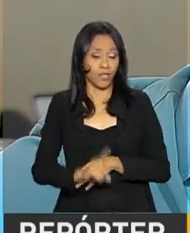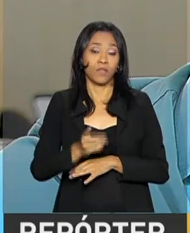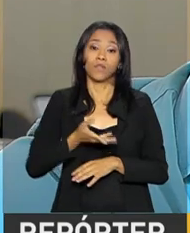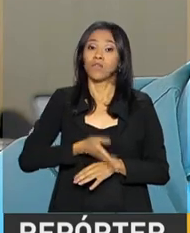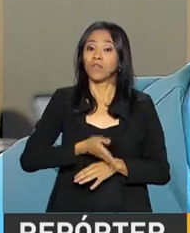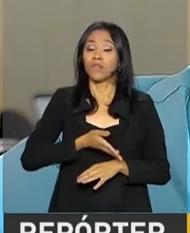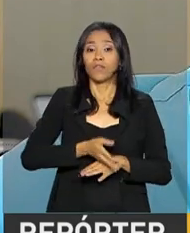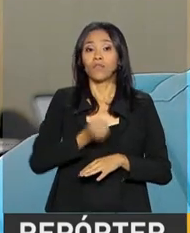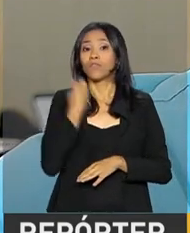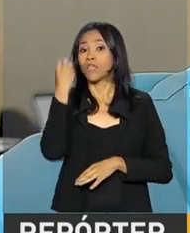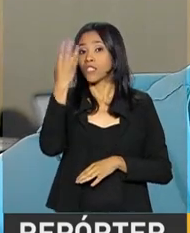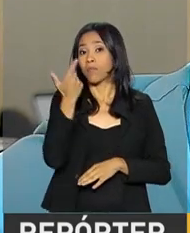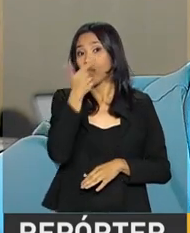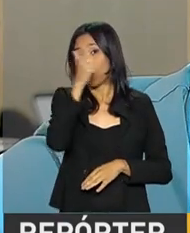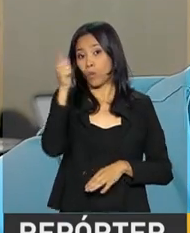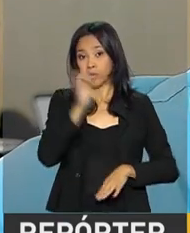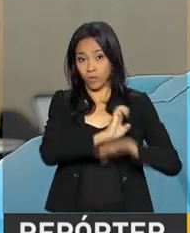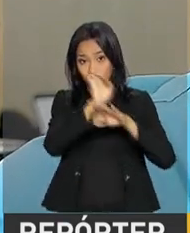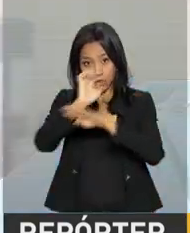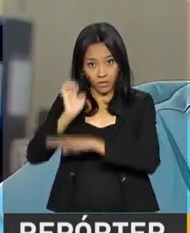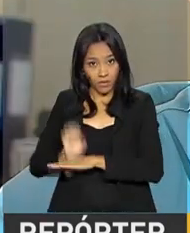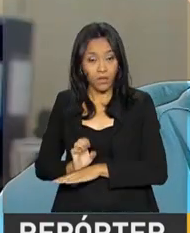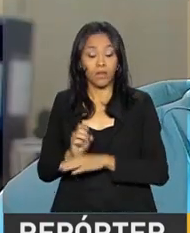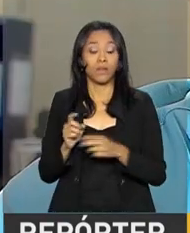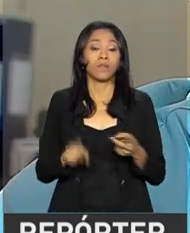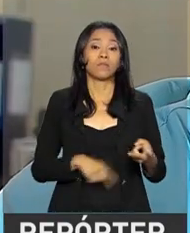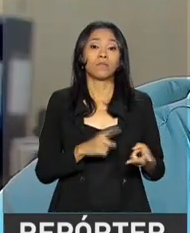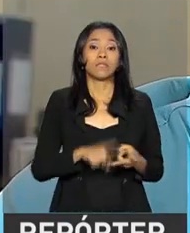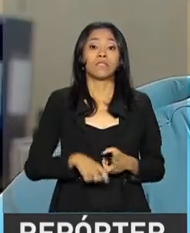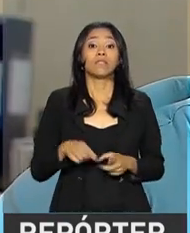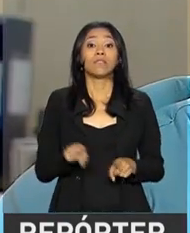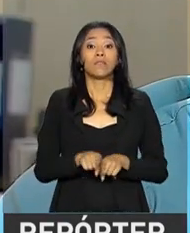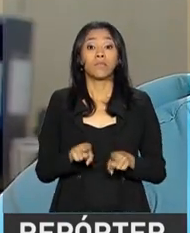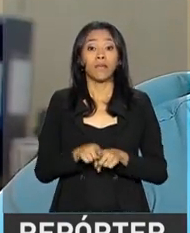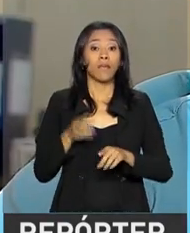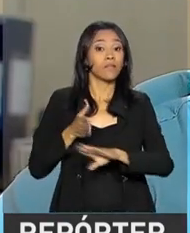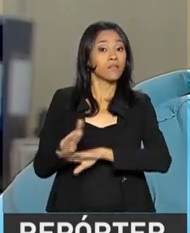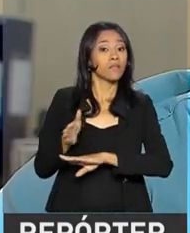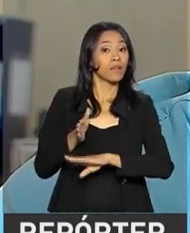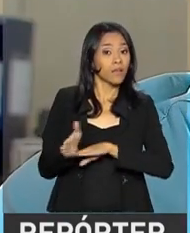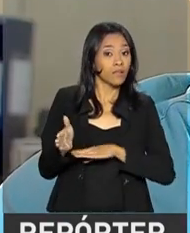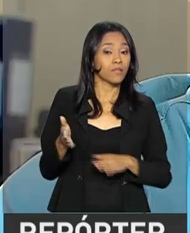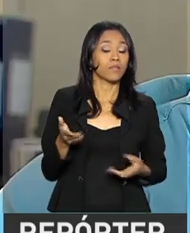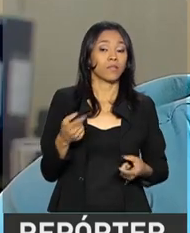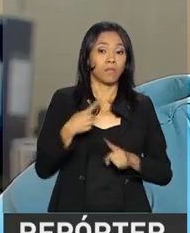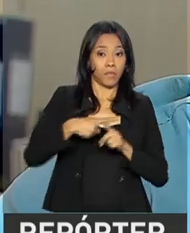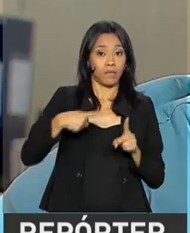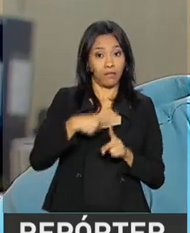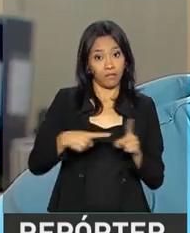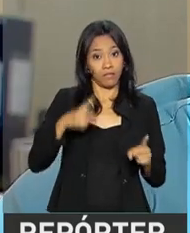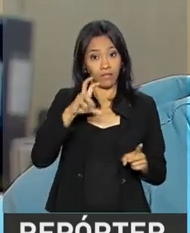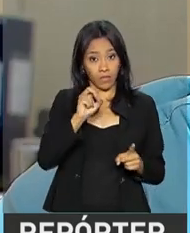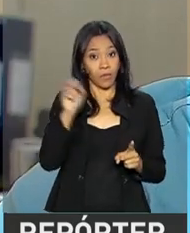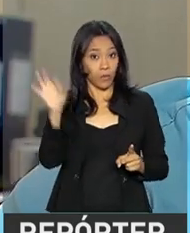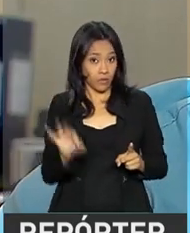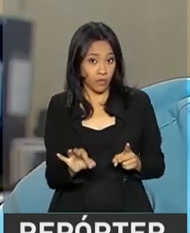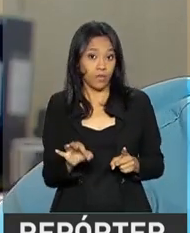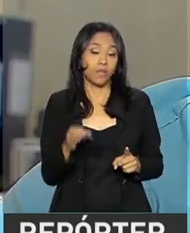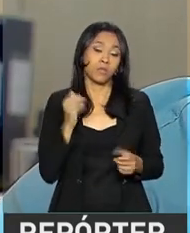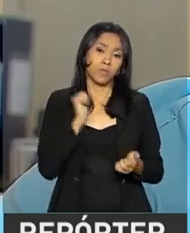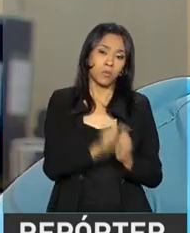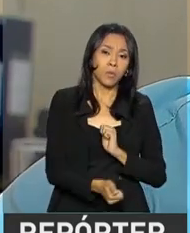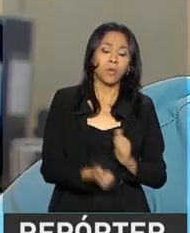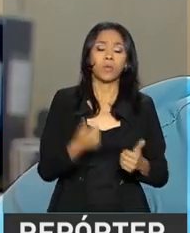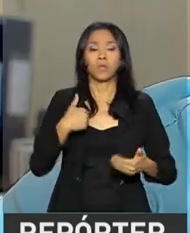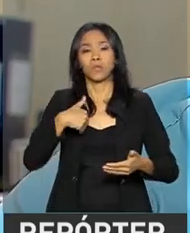em transportes interestaduais e também acesso à meia-entrada em eventos artísticos esportivos ou culturais